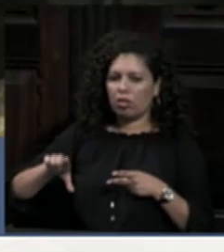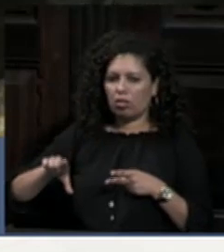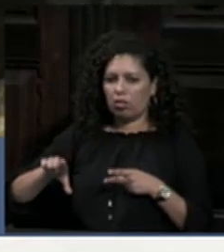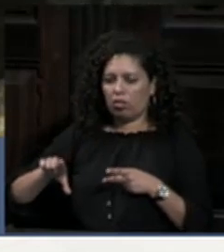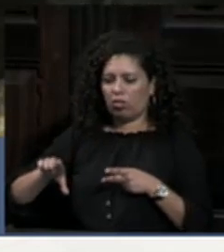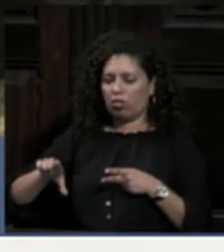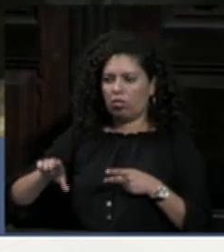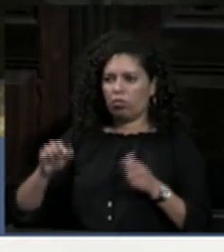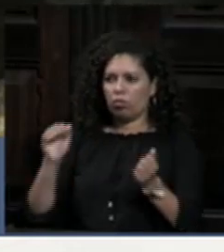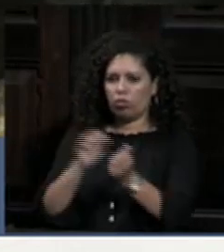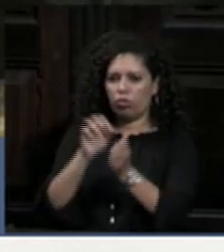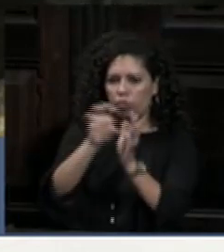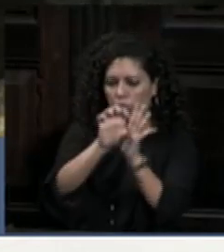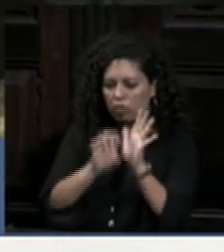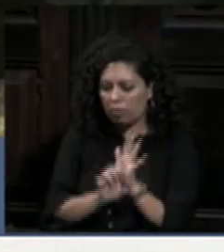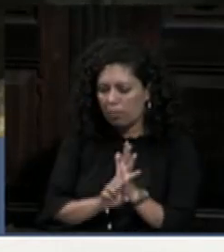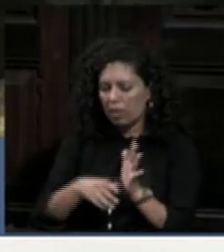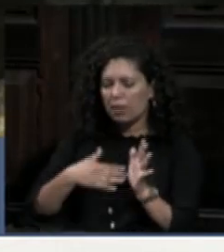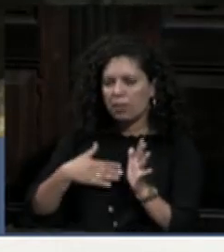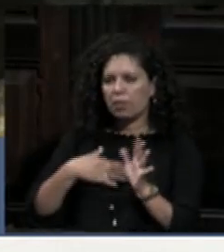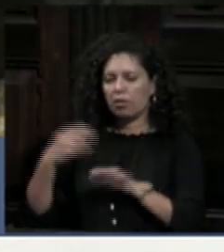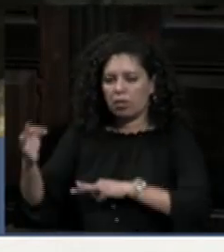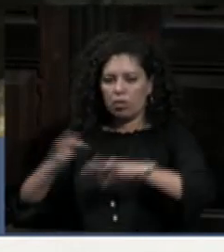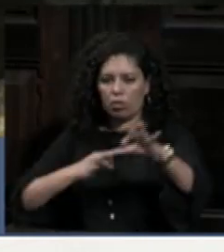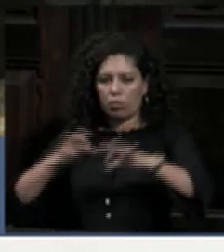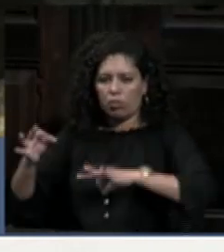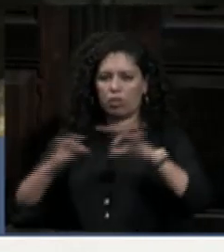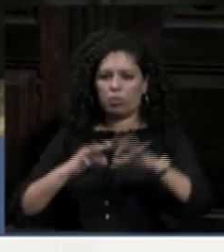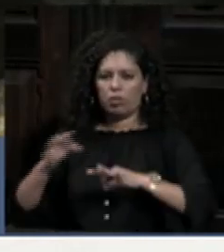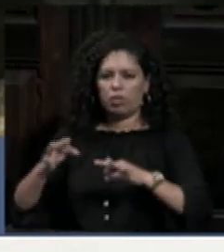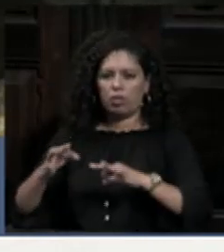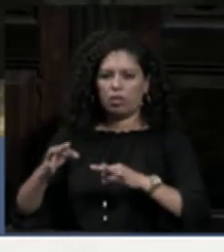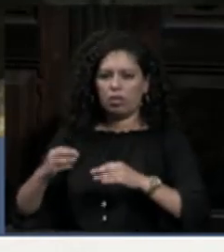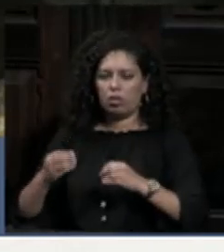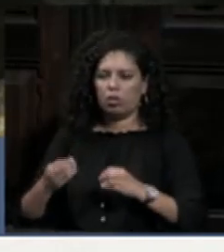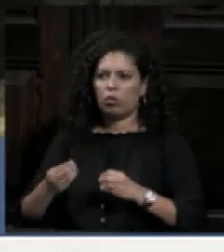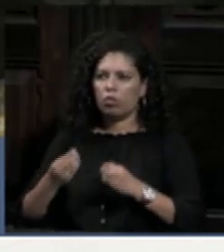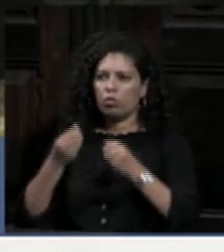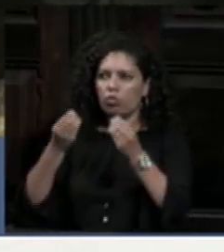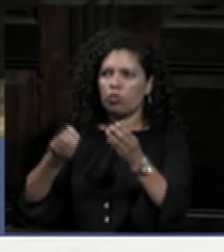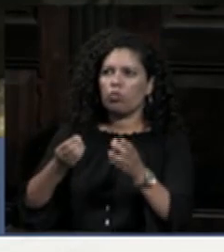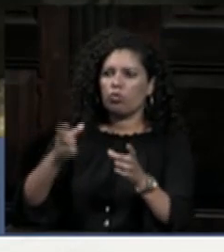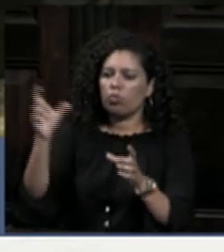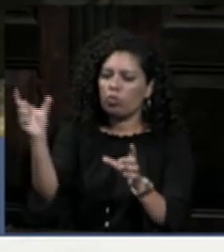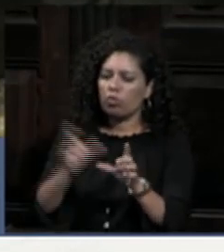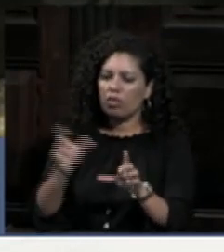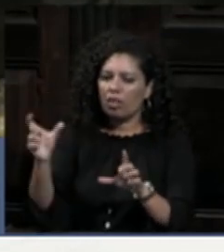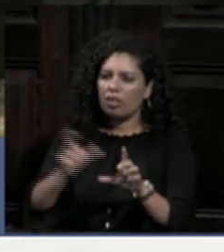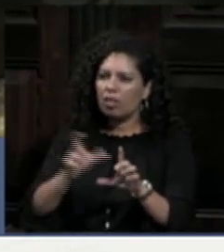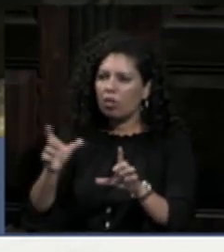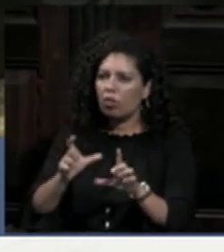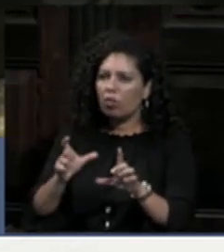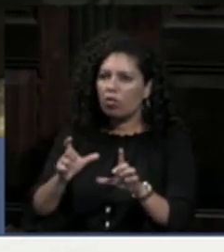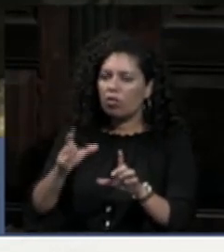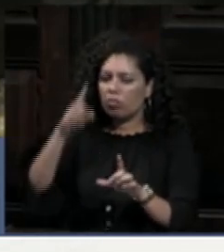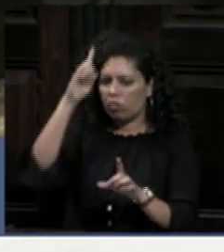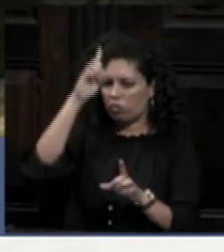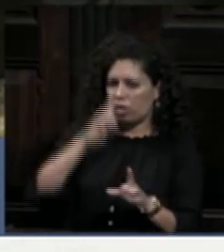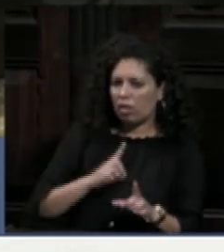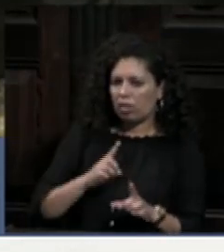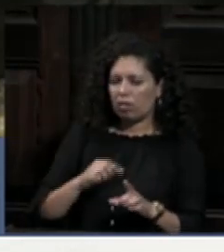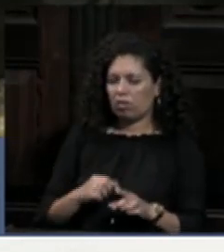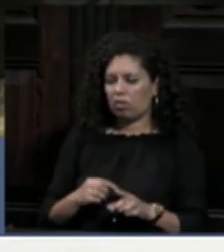uma emenda de minha autoria estender o passe livre também para os estudantes do nível